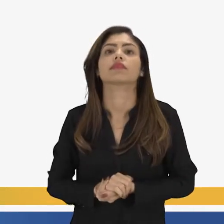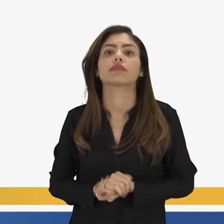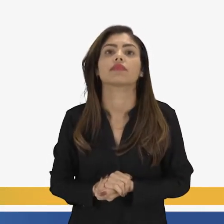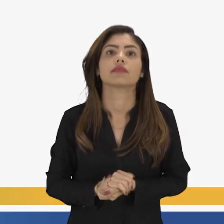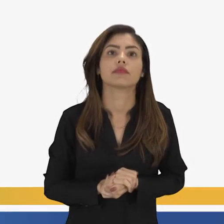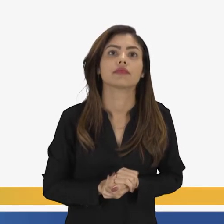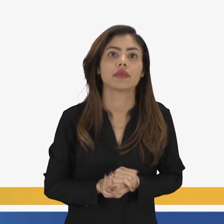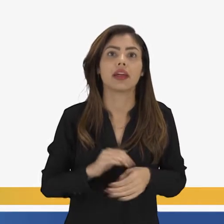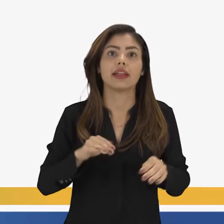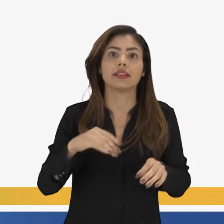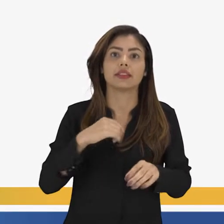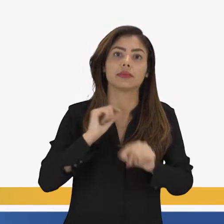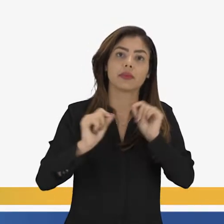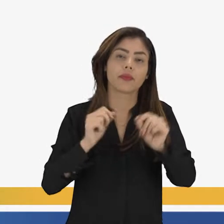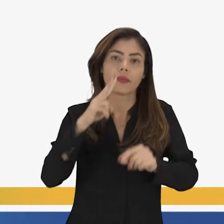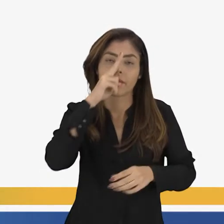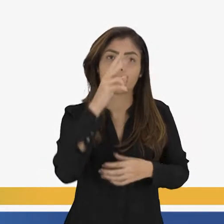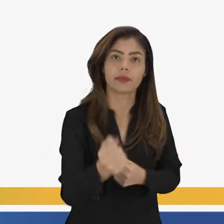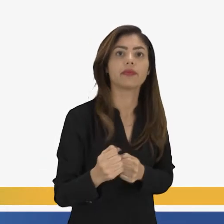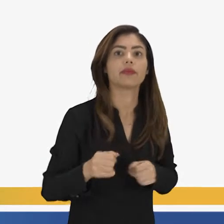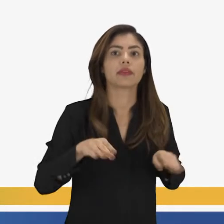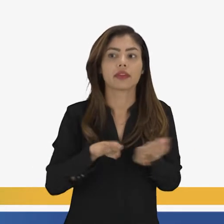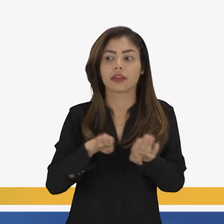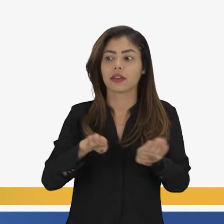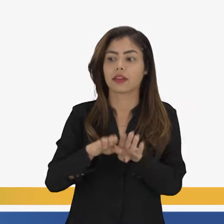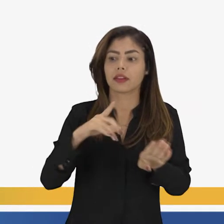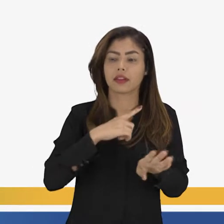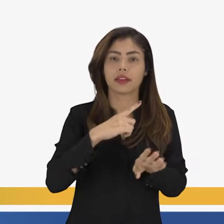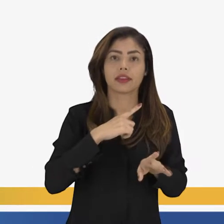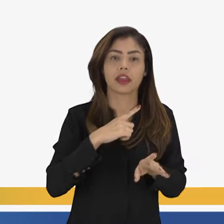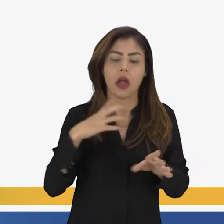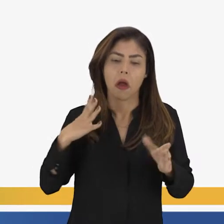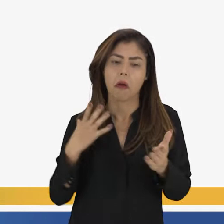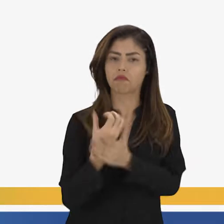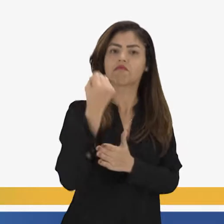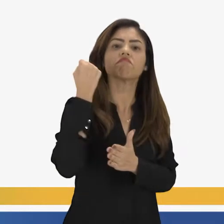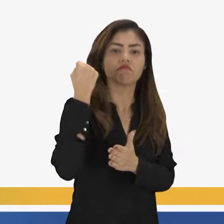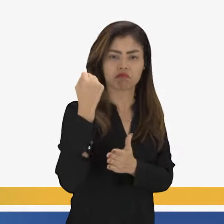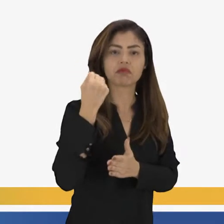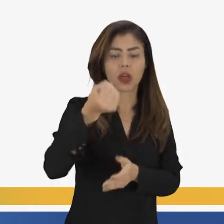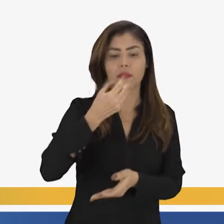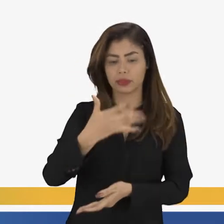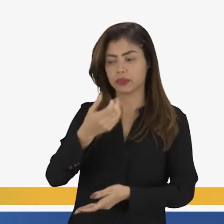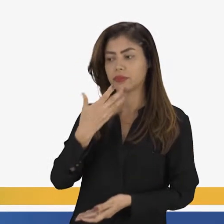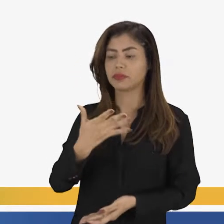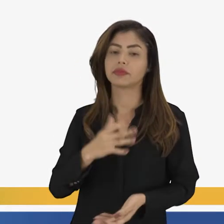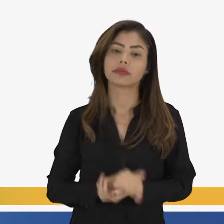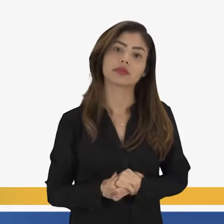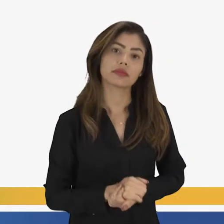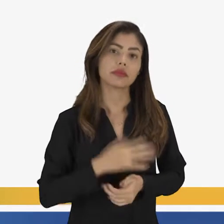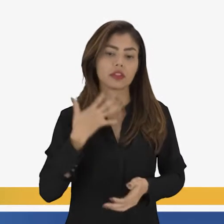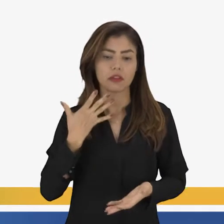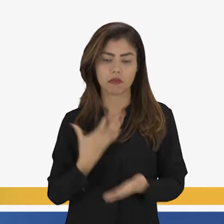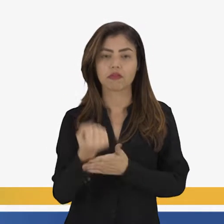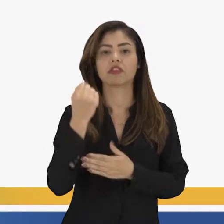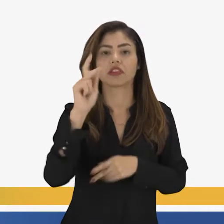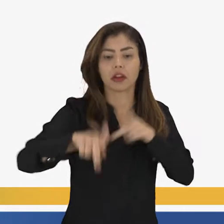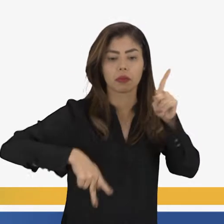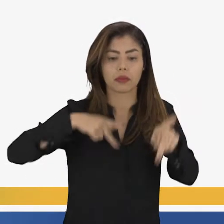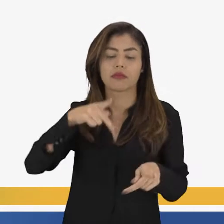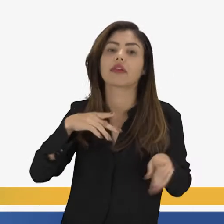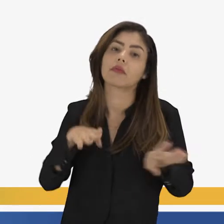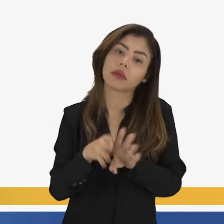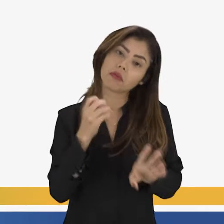ela era muito forte para conquistar as pessoas e dizer que era uma coisa boa para conquistar a